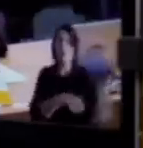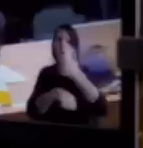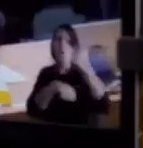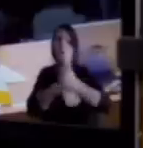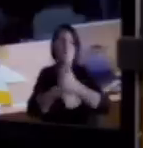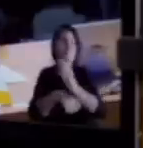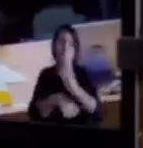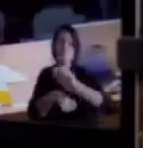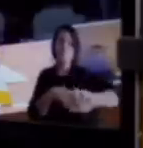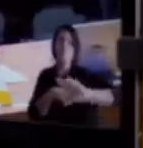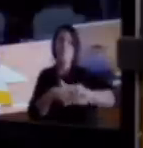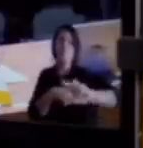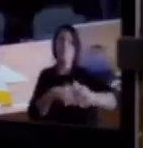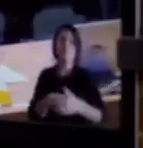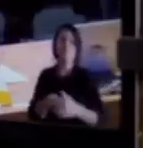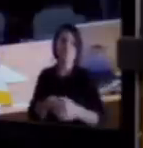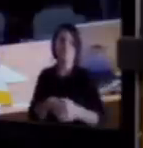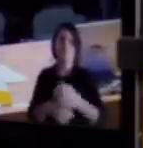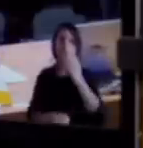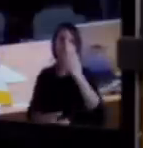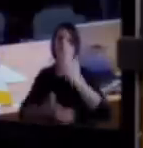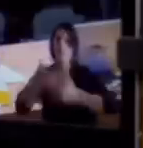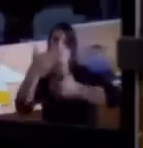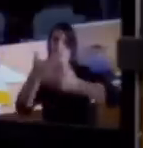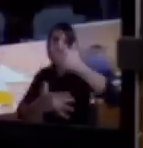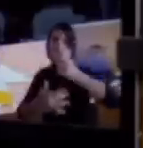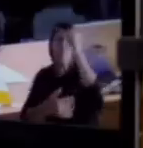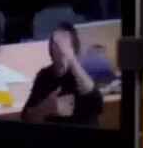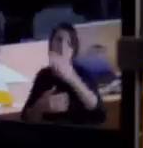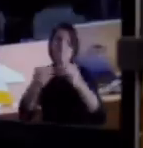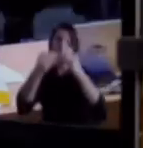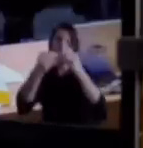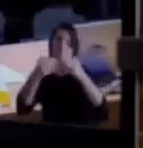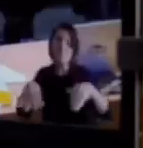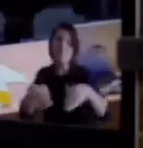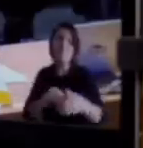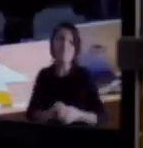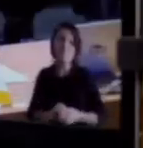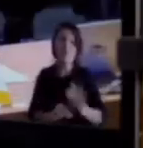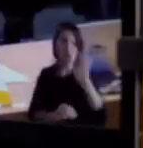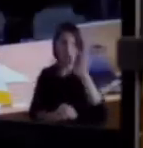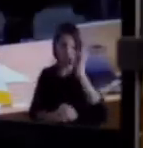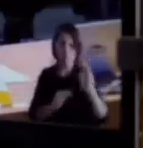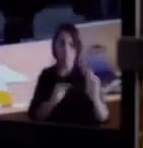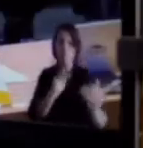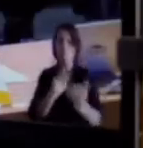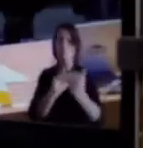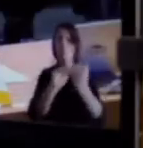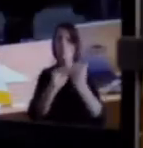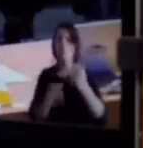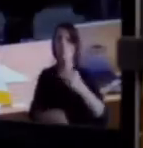que atrapalha bastante o Brasil o ministro da Defesa José moço concorda comigo eu acho eu vou botar um áudio dele aqui escuta